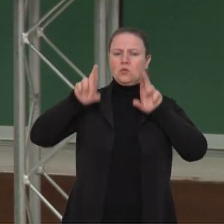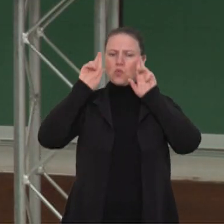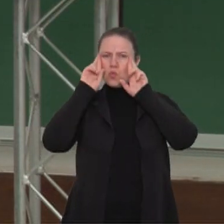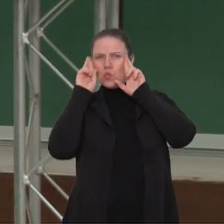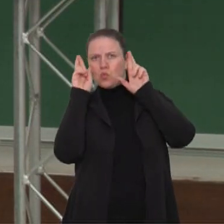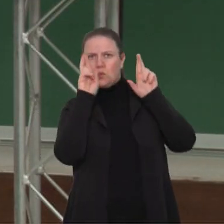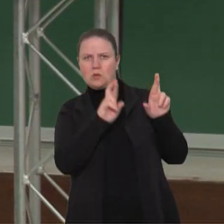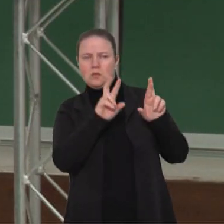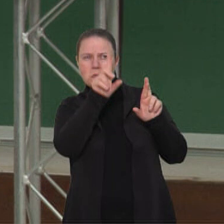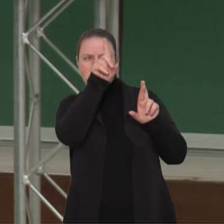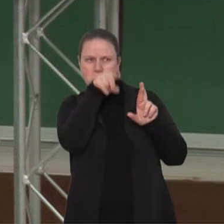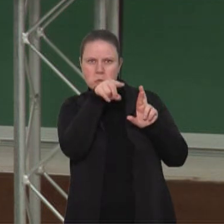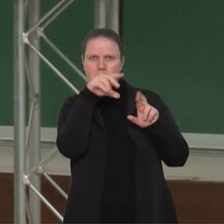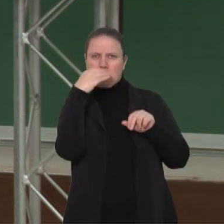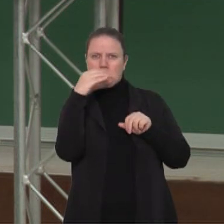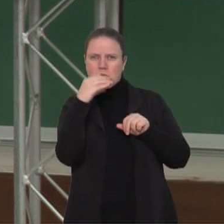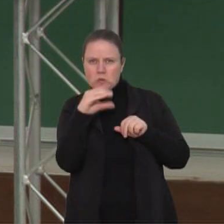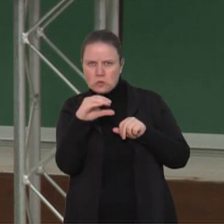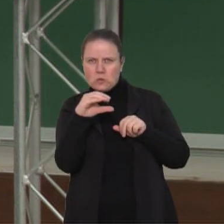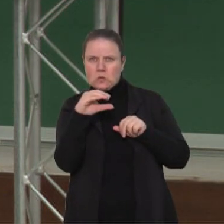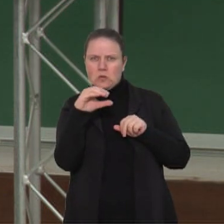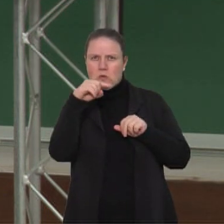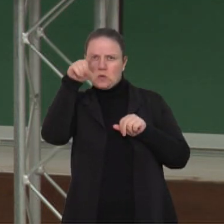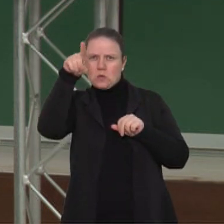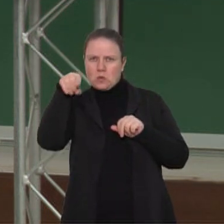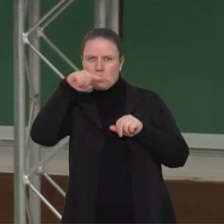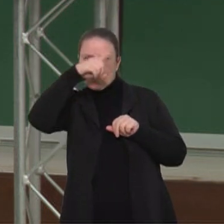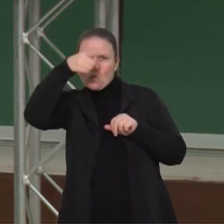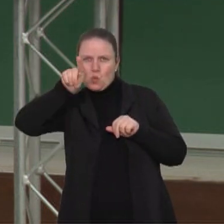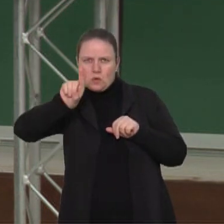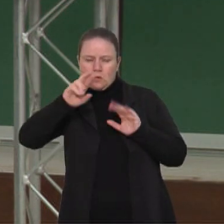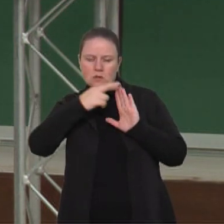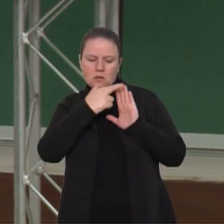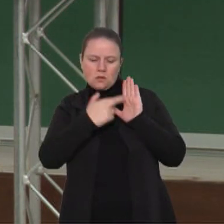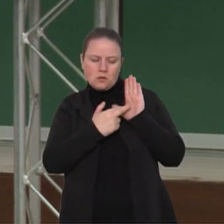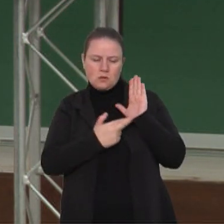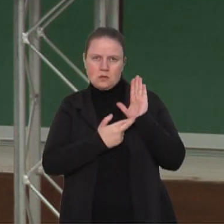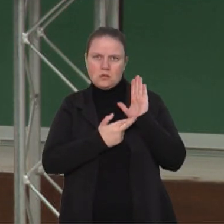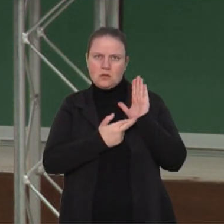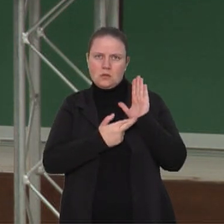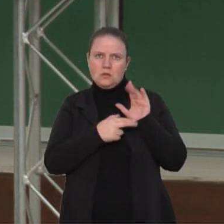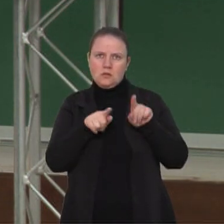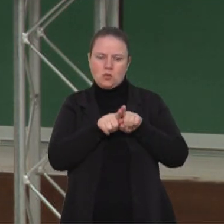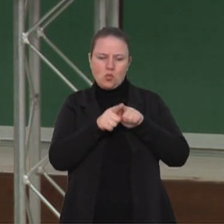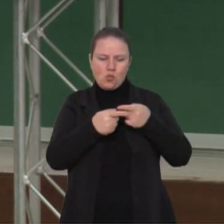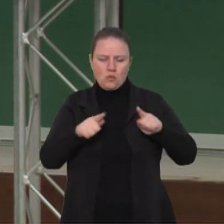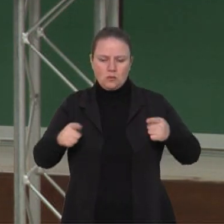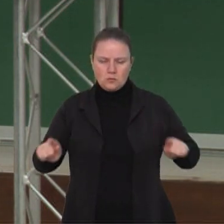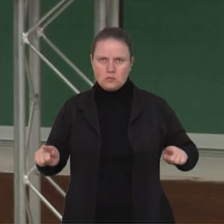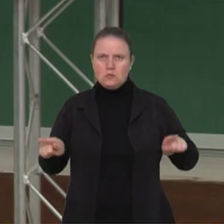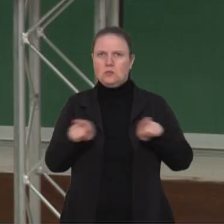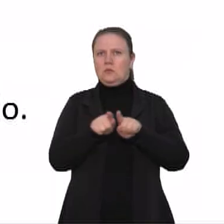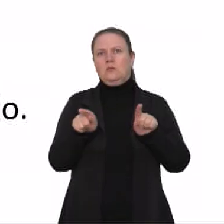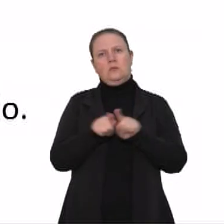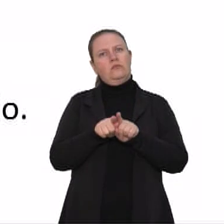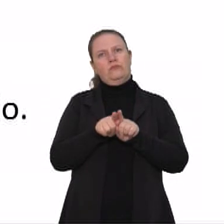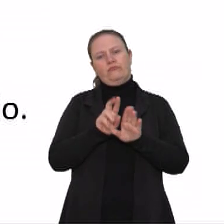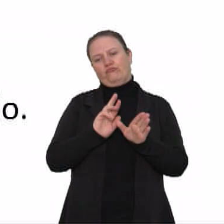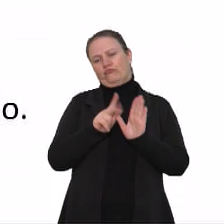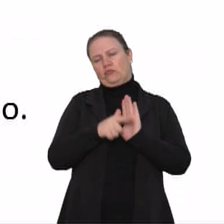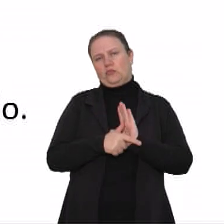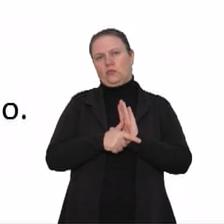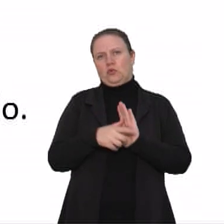respeitar a acentuação, pontuação e as regras da ortografia. Então, você vai escrever de um